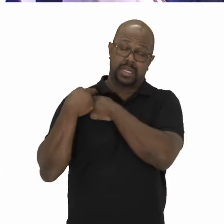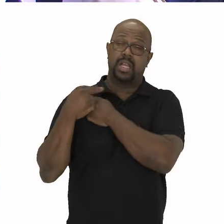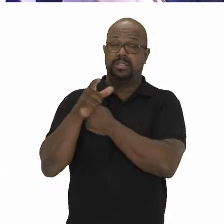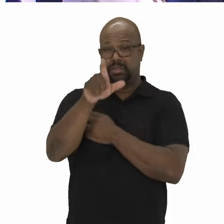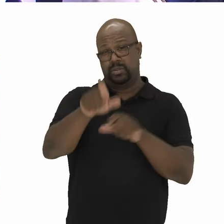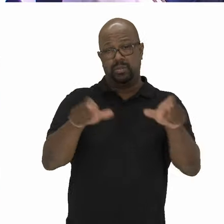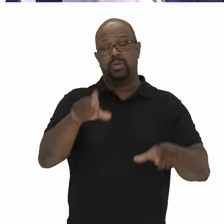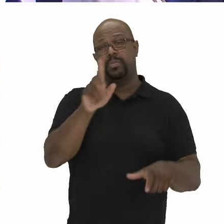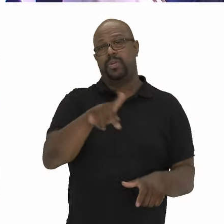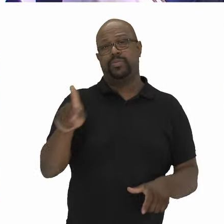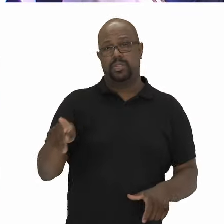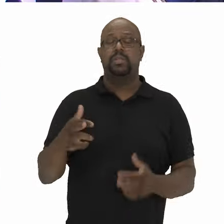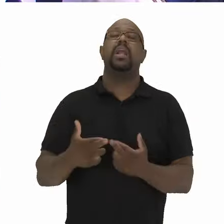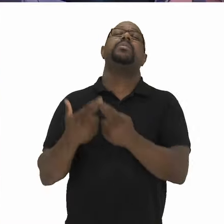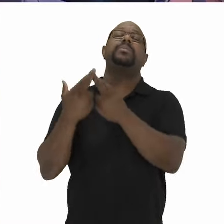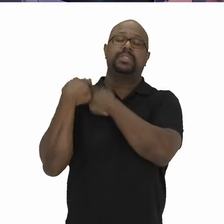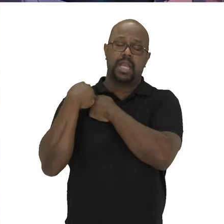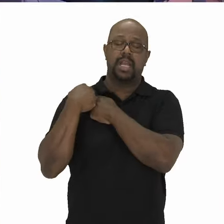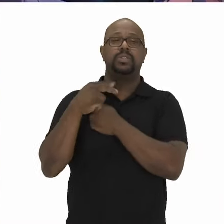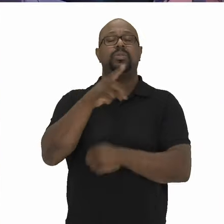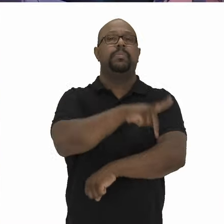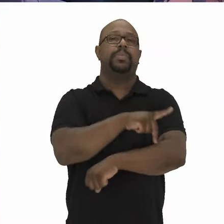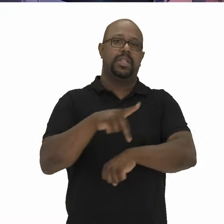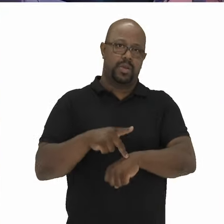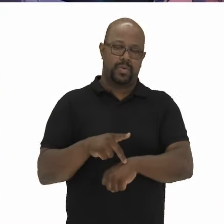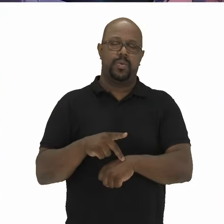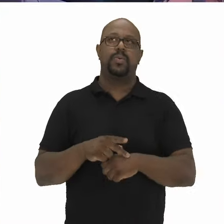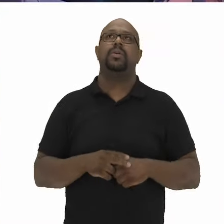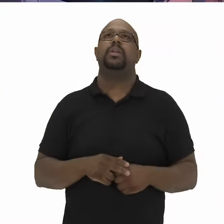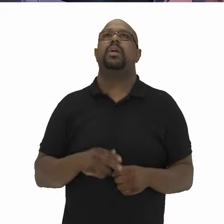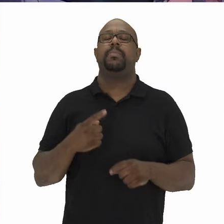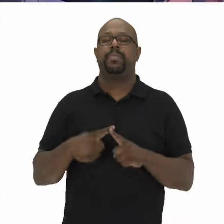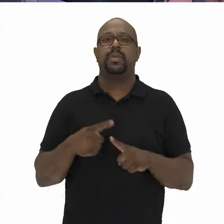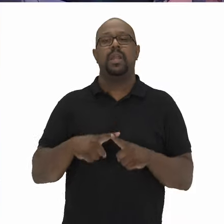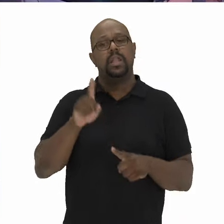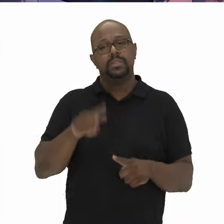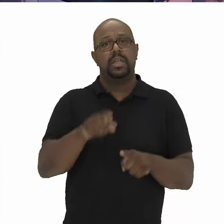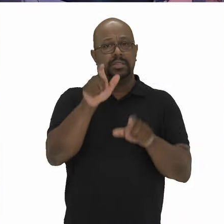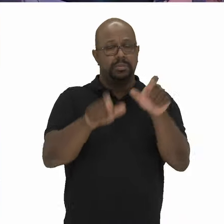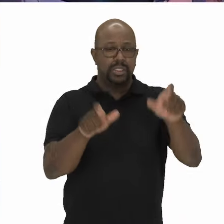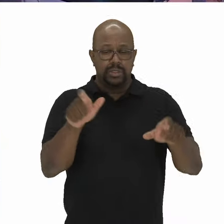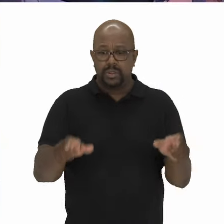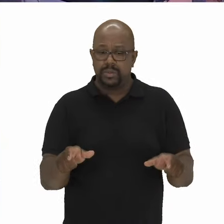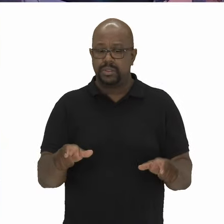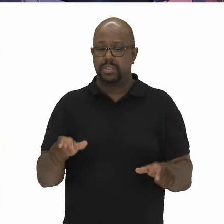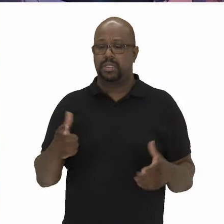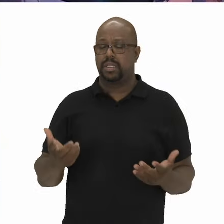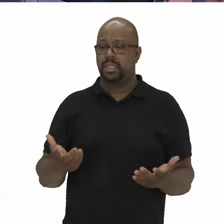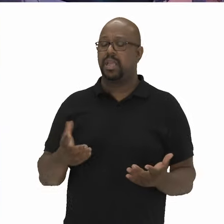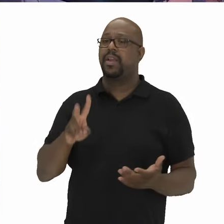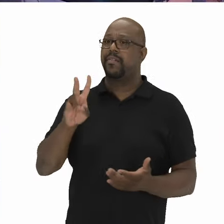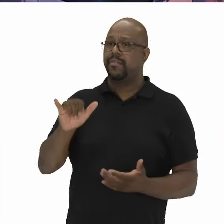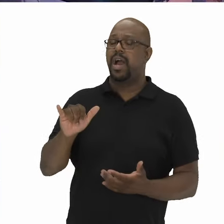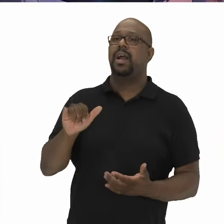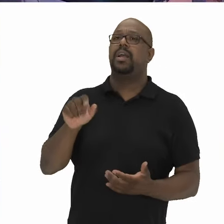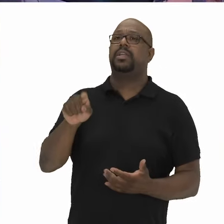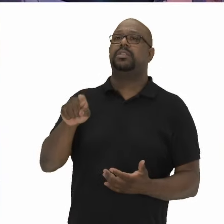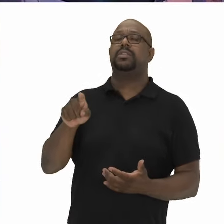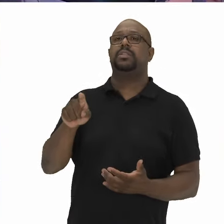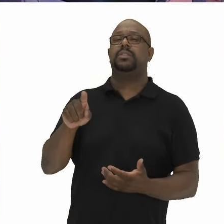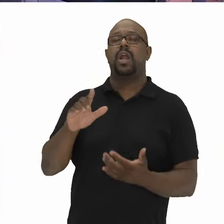responsabilidade do professor da responsabilidade do pedagogo né porque são essas pessoas que que